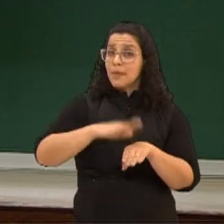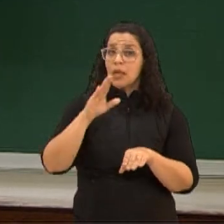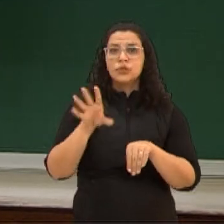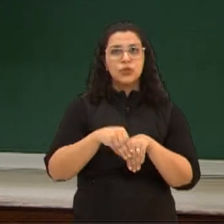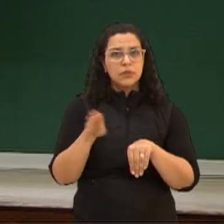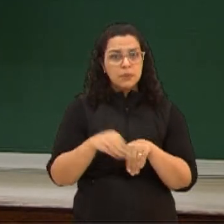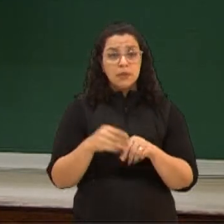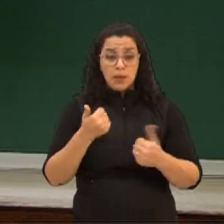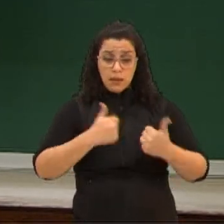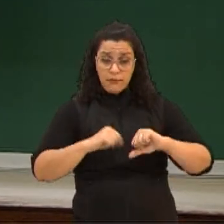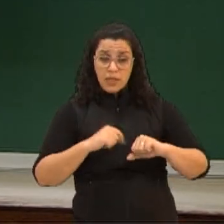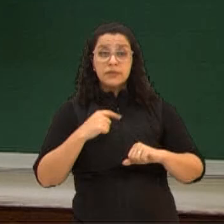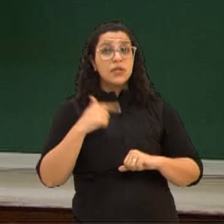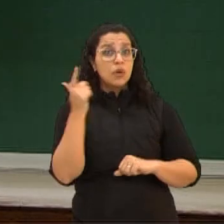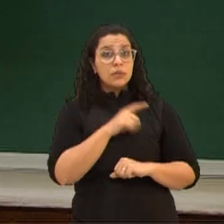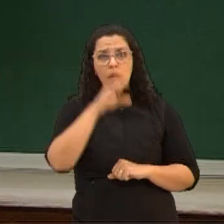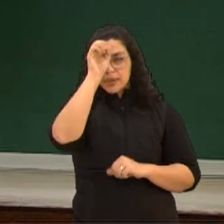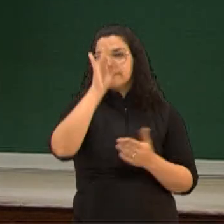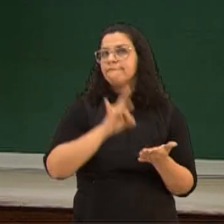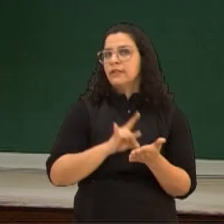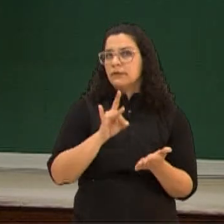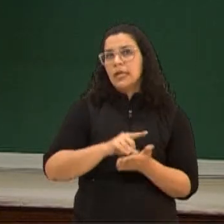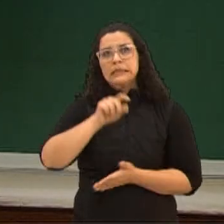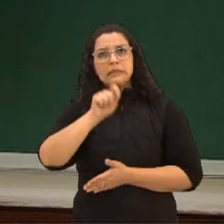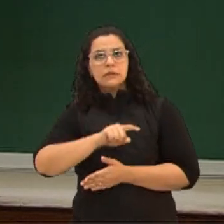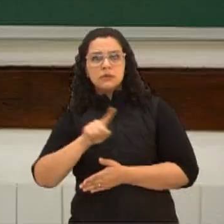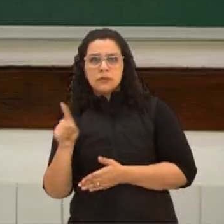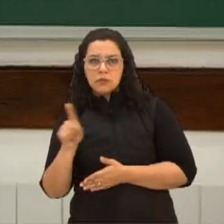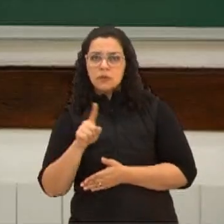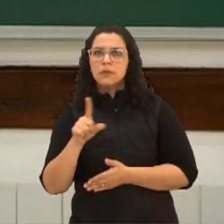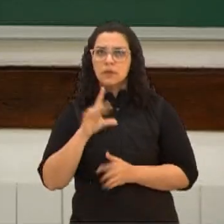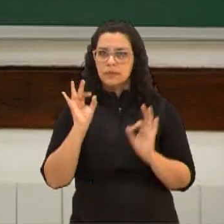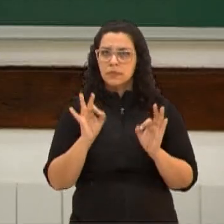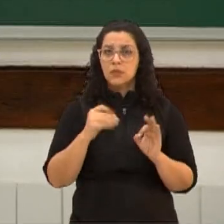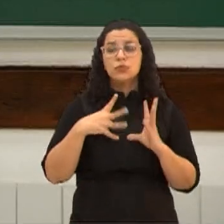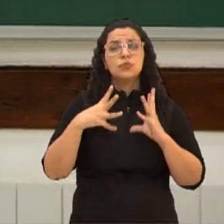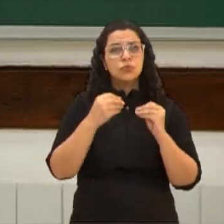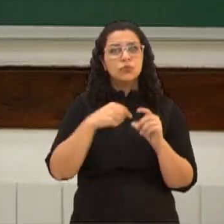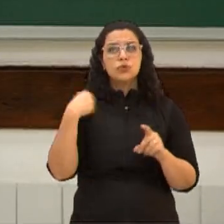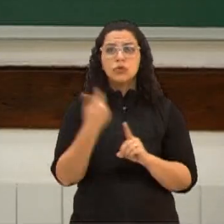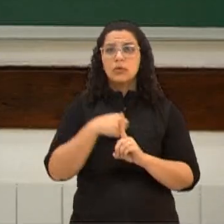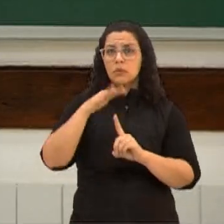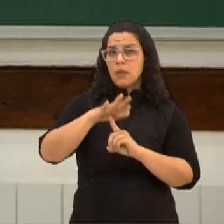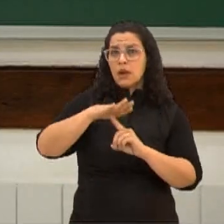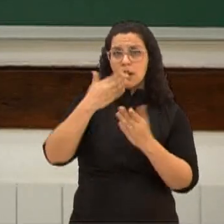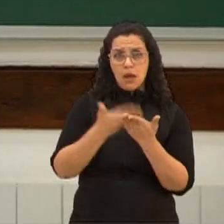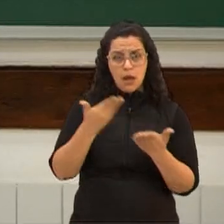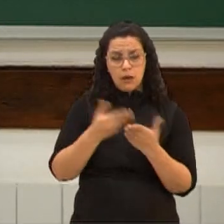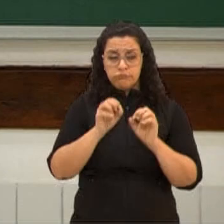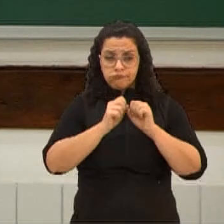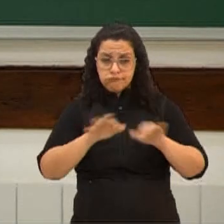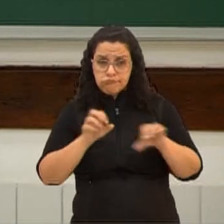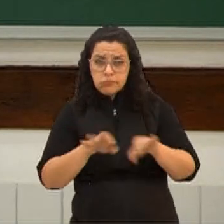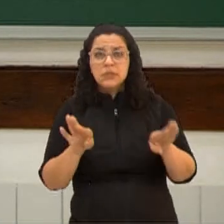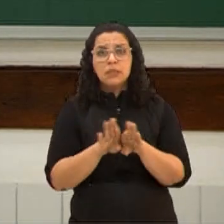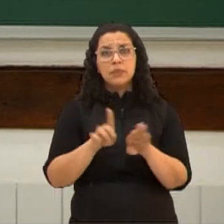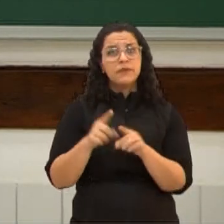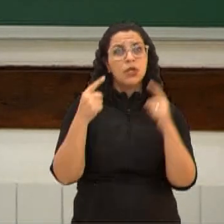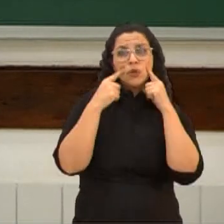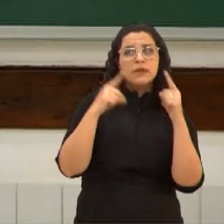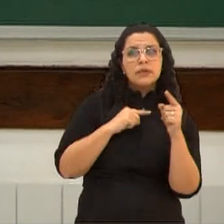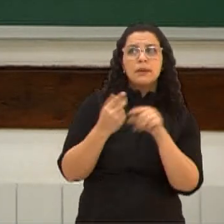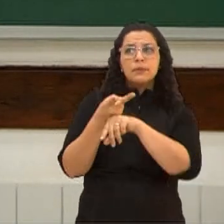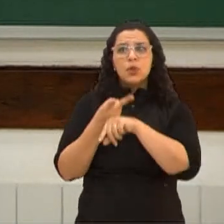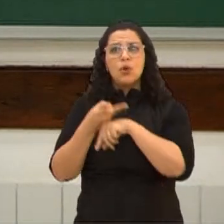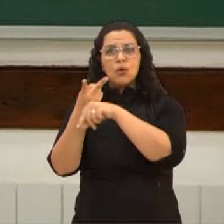e se autoavaliar. Perceber se você está aprendendo mesmo o que está sendo transmitido pelas aulas e, na dúvida, procure